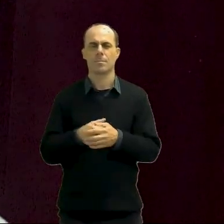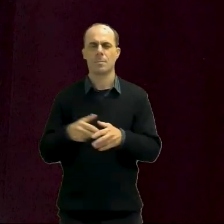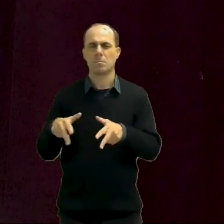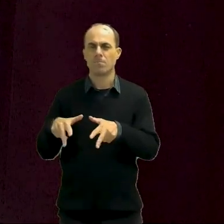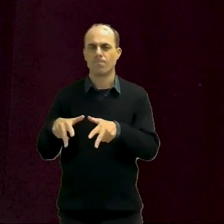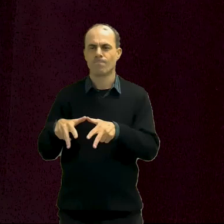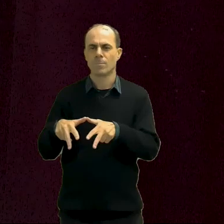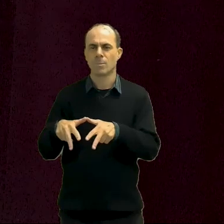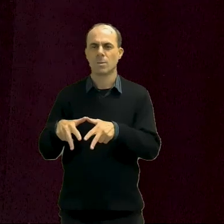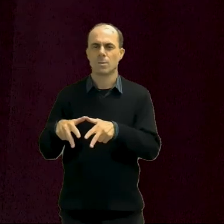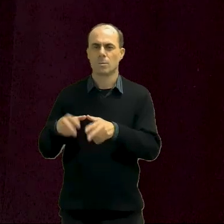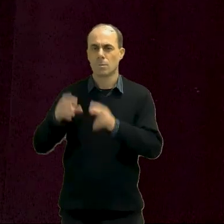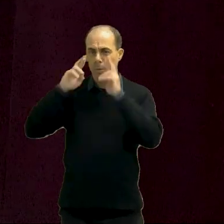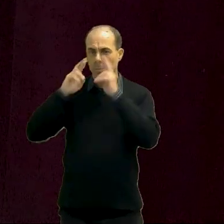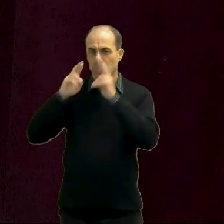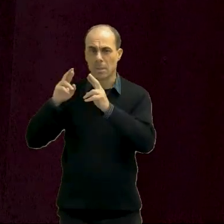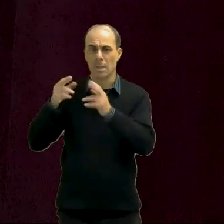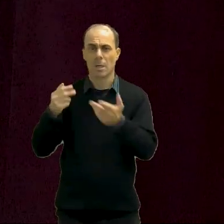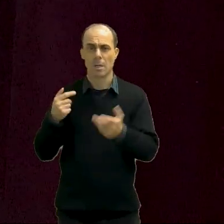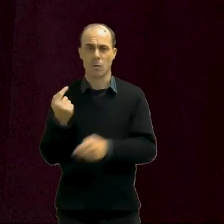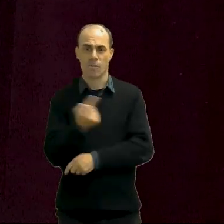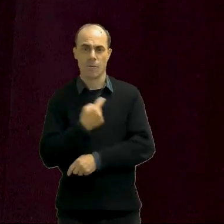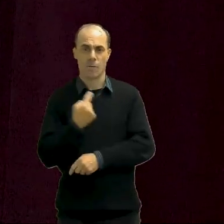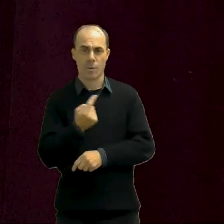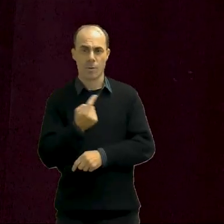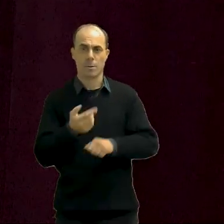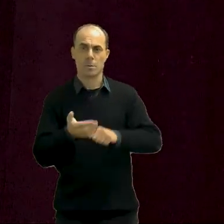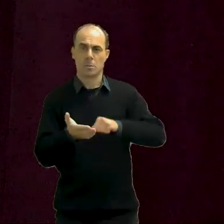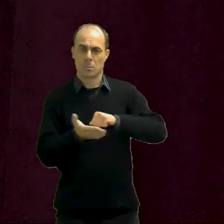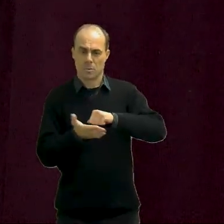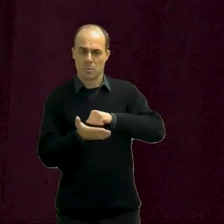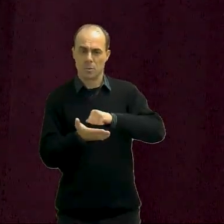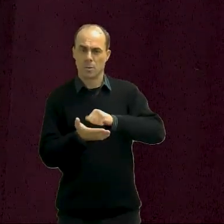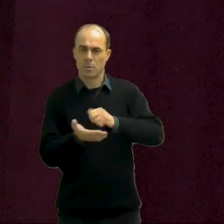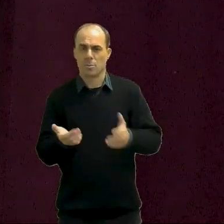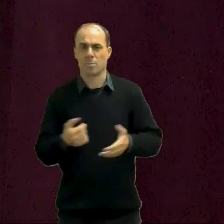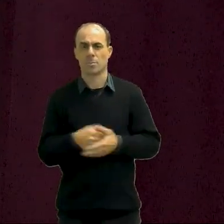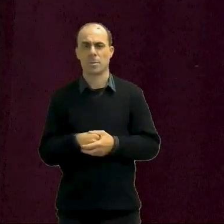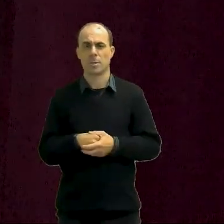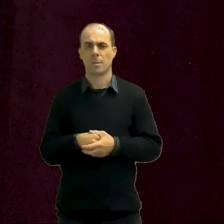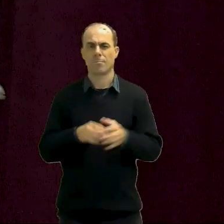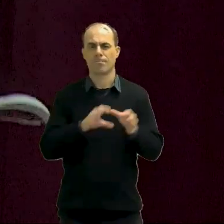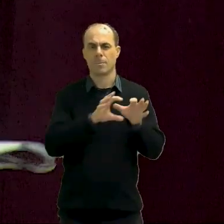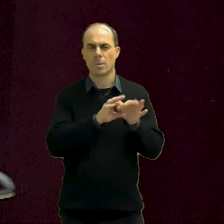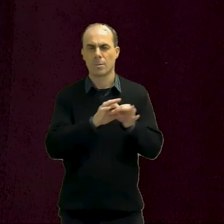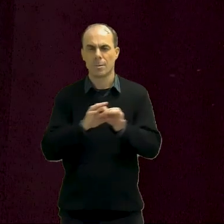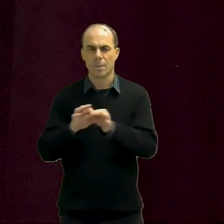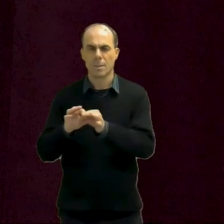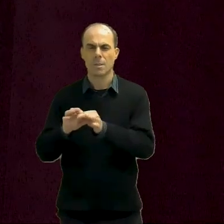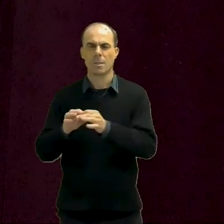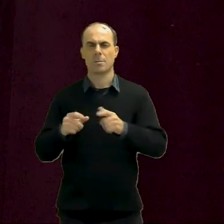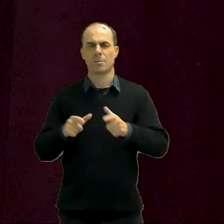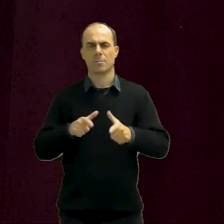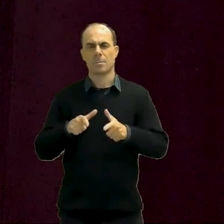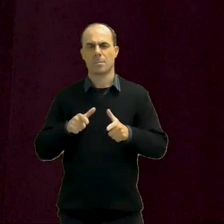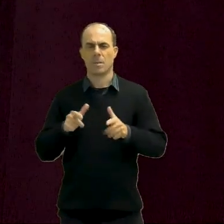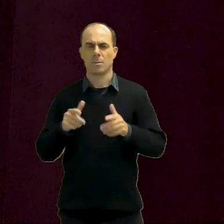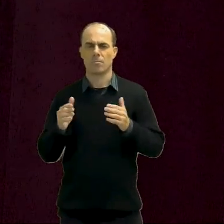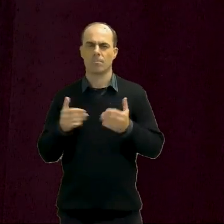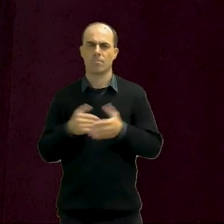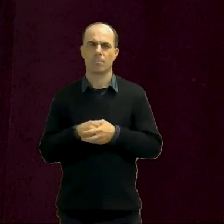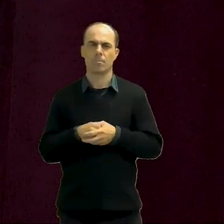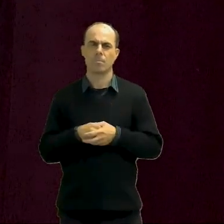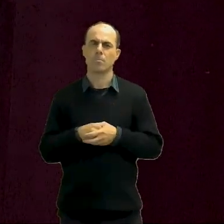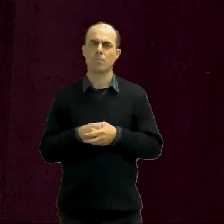num contexto hoje de de desse trabalho né do do